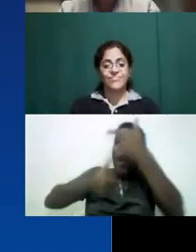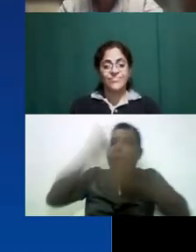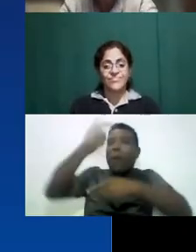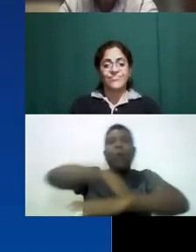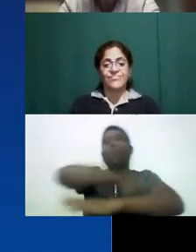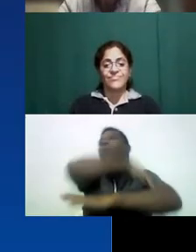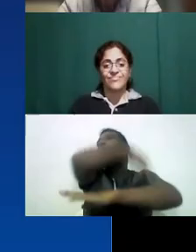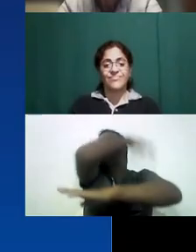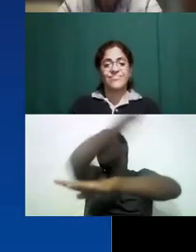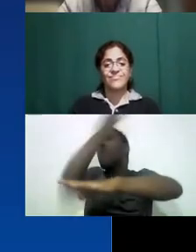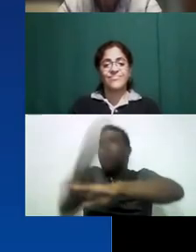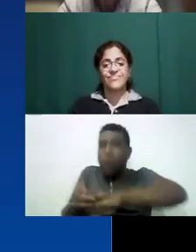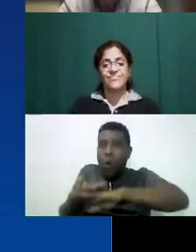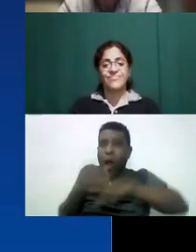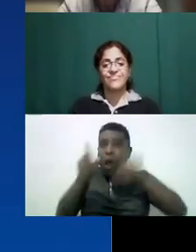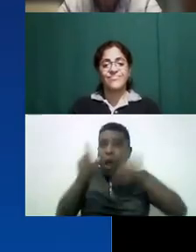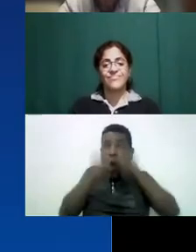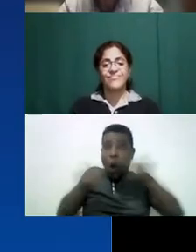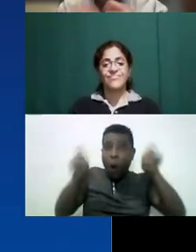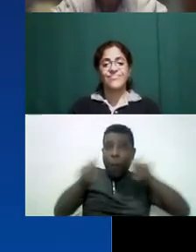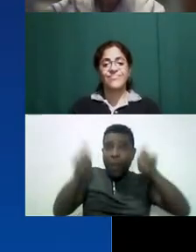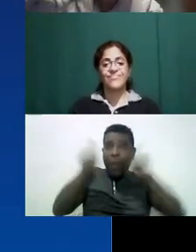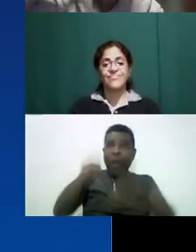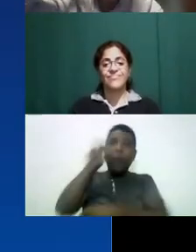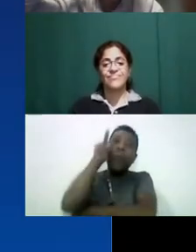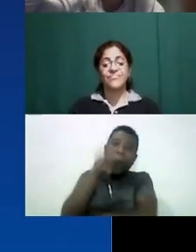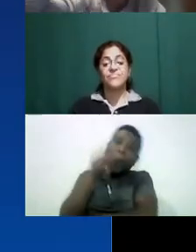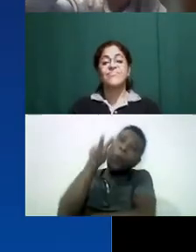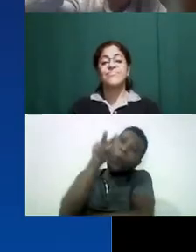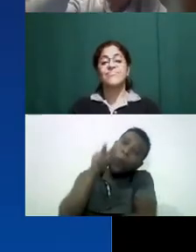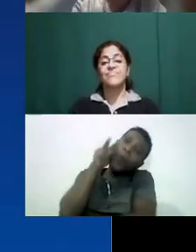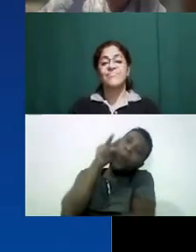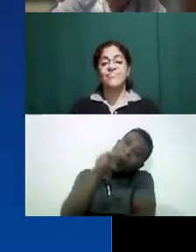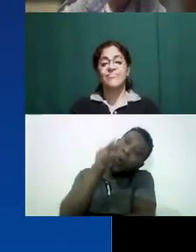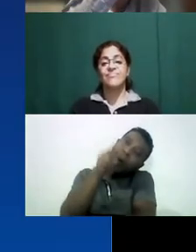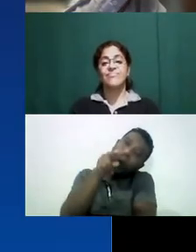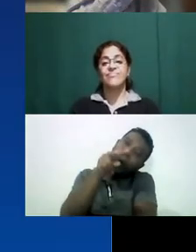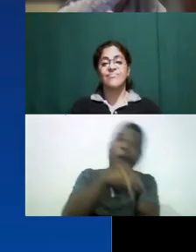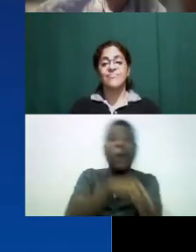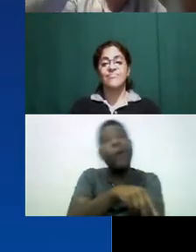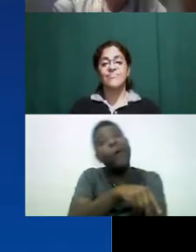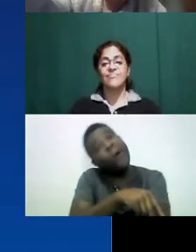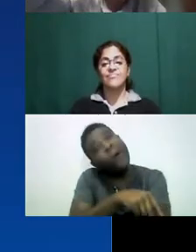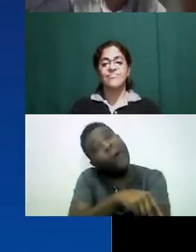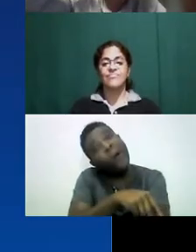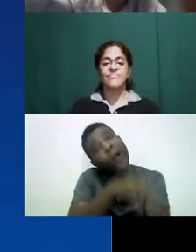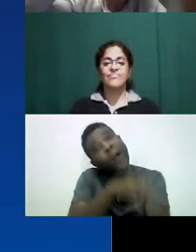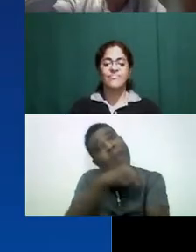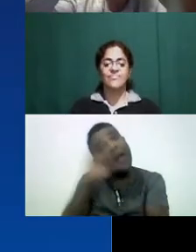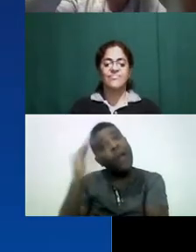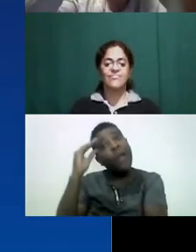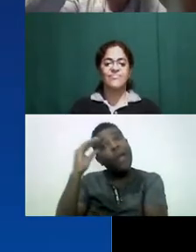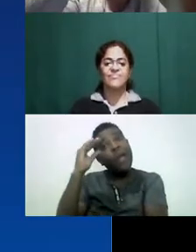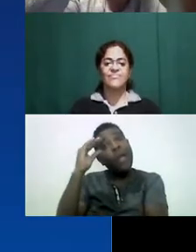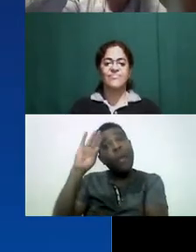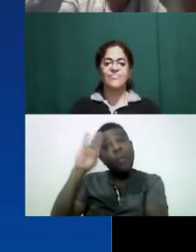um fator gerador de dores, principalmente cefaleias que vem aqui em faixa aqui, ó. A pessoa então uma dor